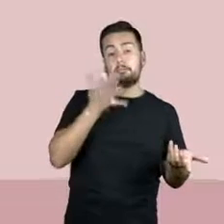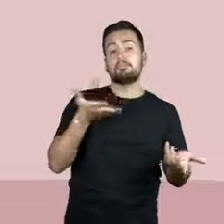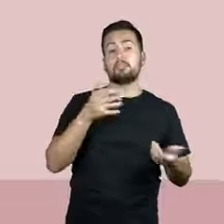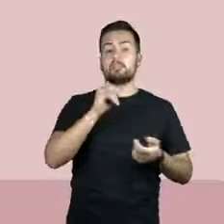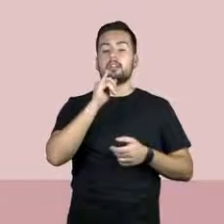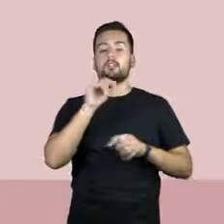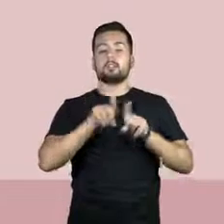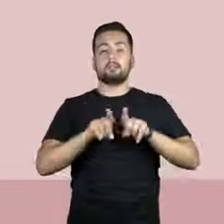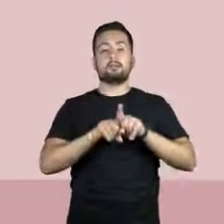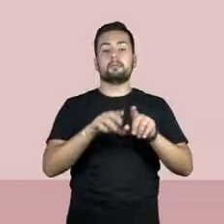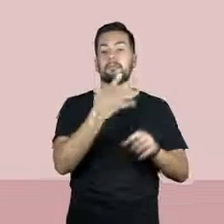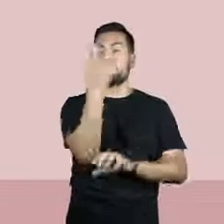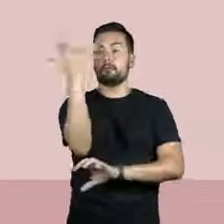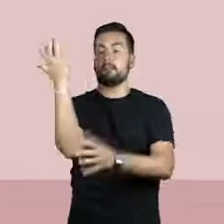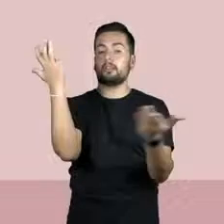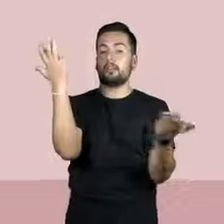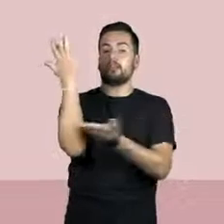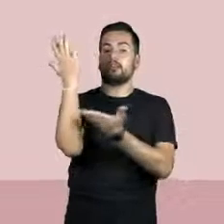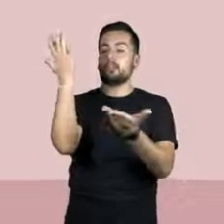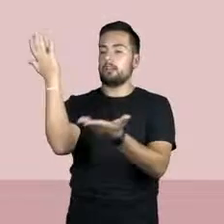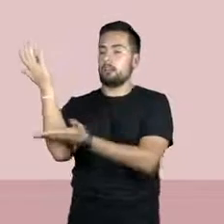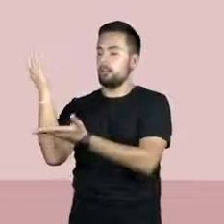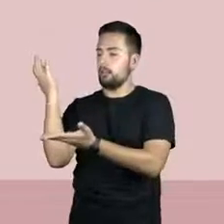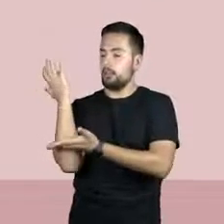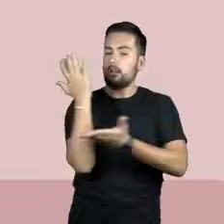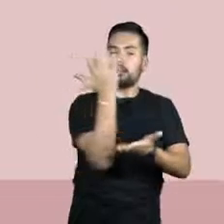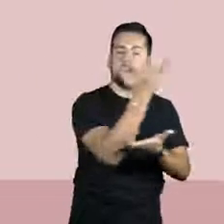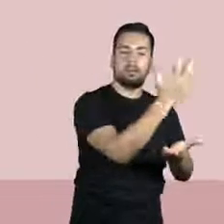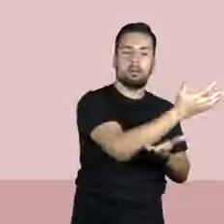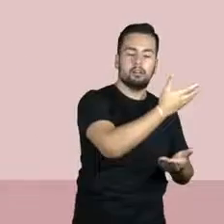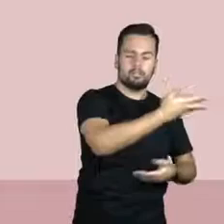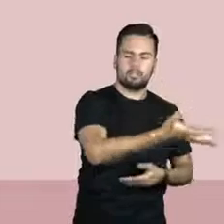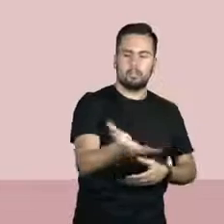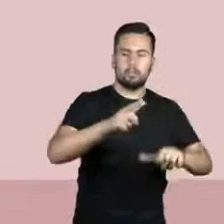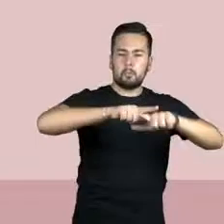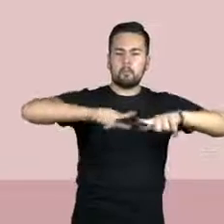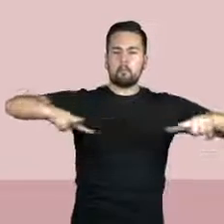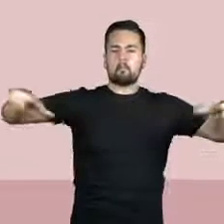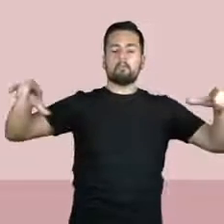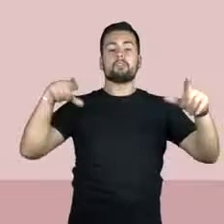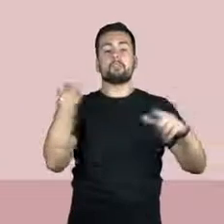do desmatamento. Né? A gente meio que sabe, por algumas